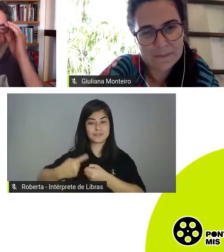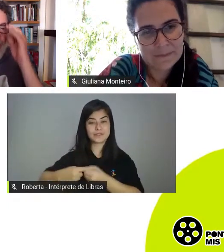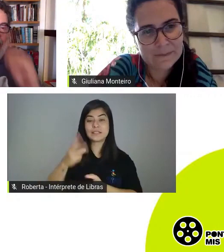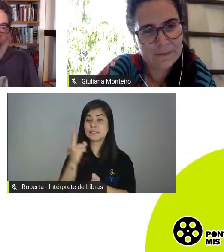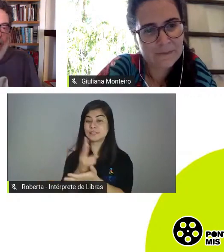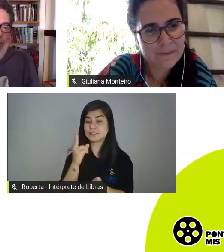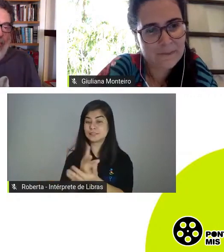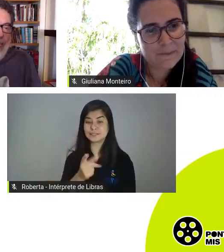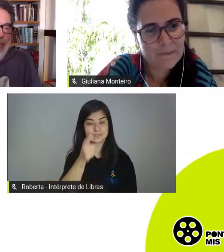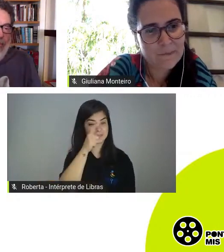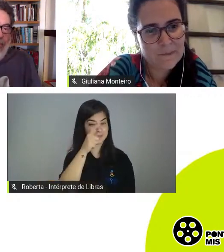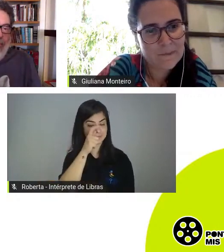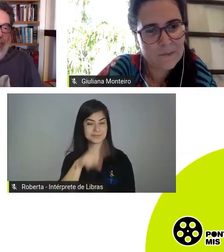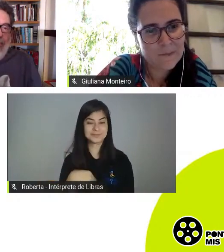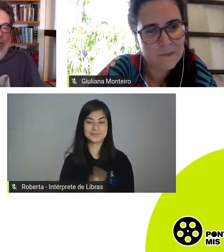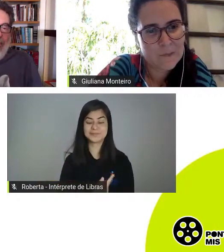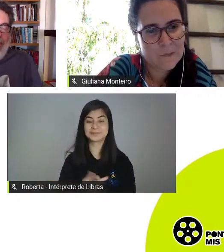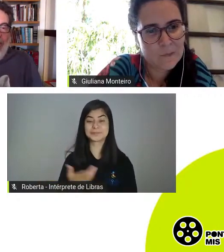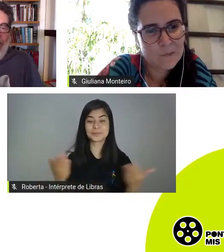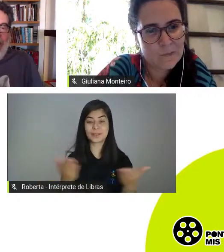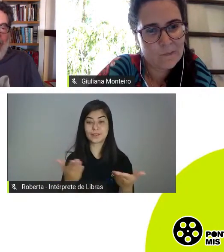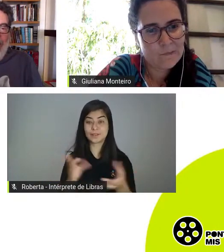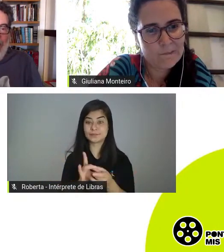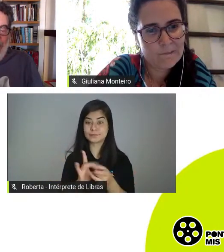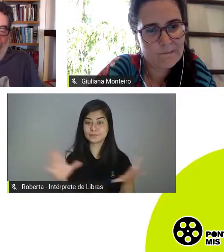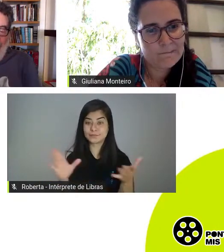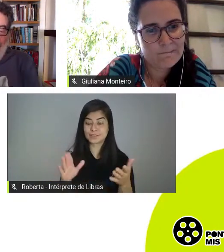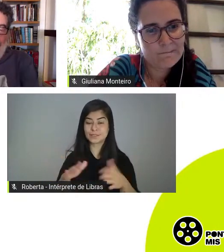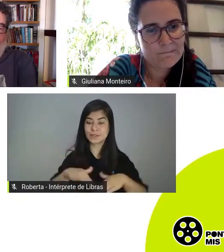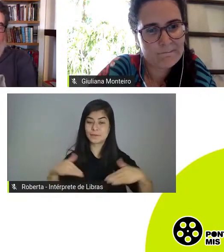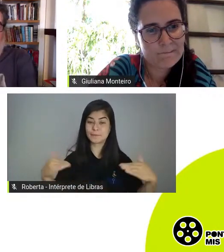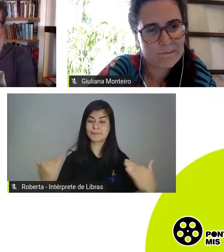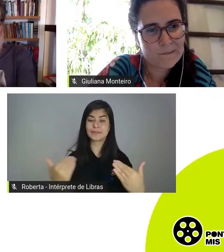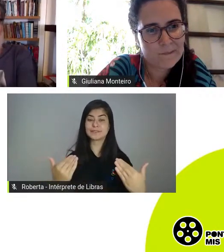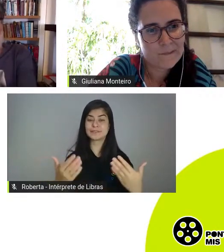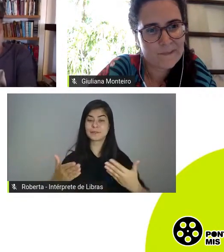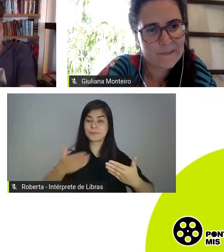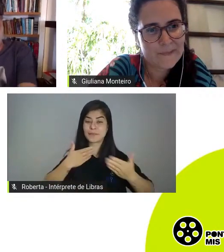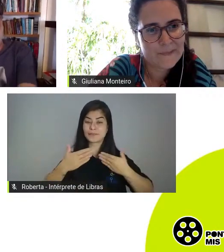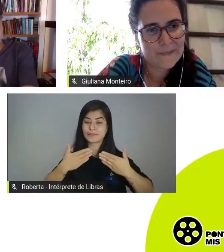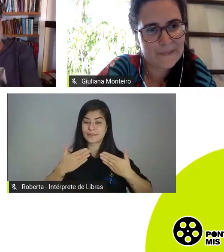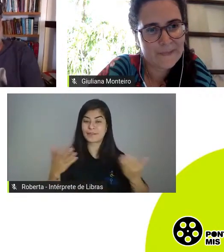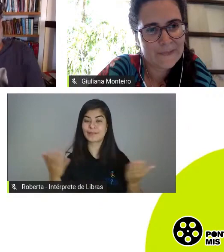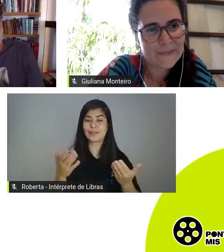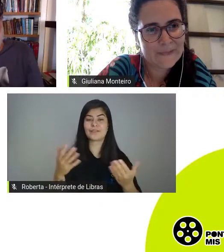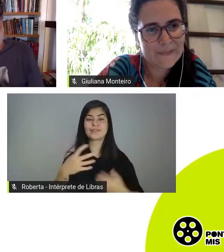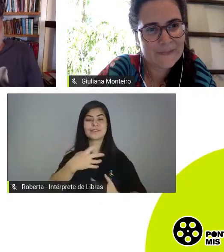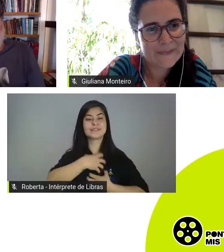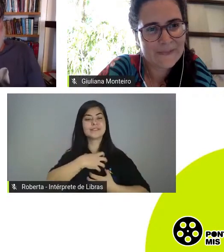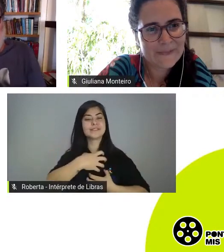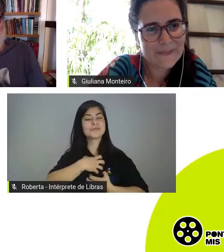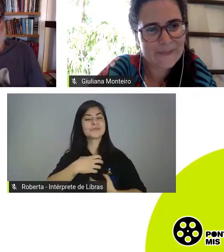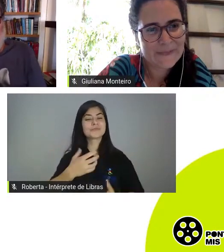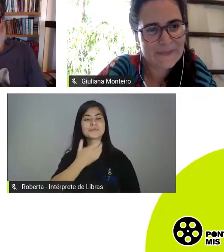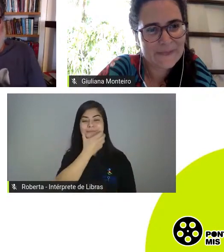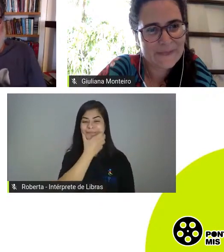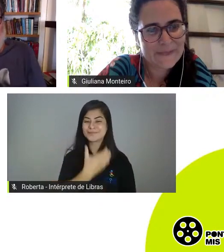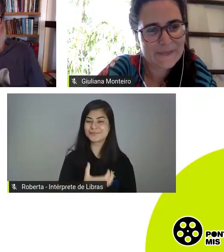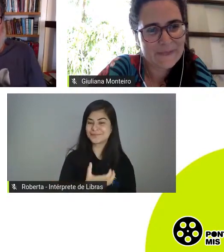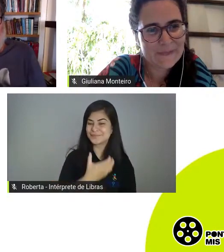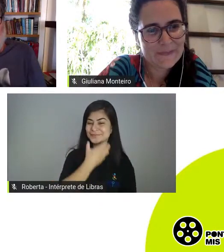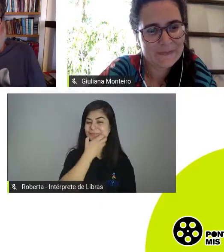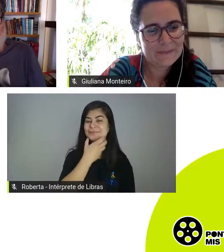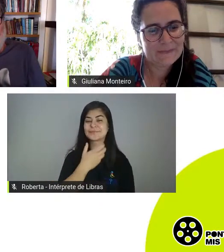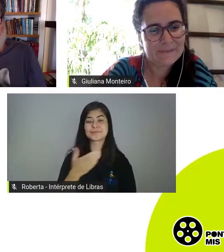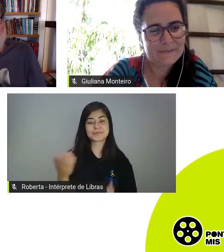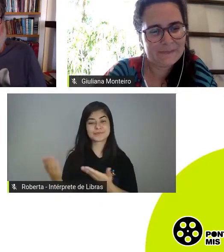gente. E eu vou deixar então nossa mesa de bate-papo, que começa já neste clima natalino, muito festivo. Então vou deixar aí